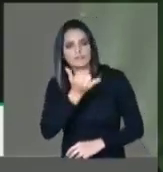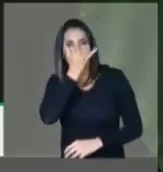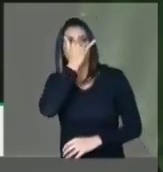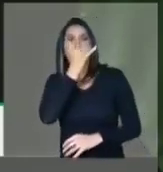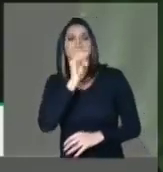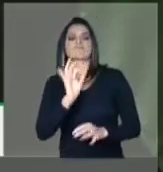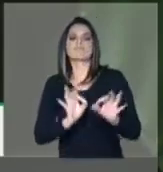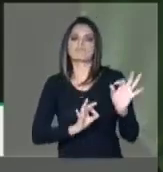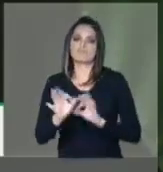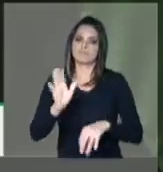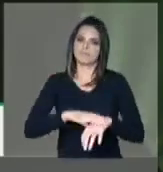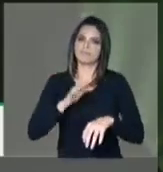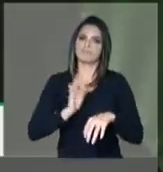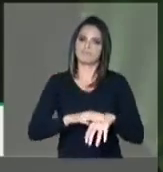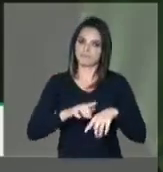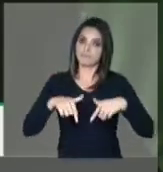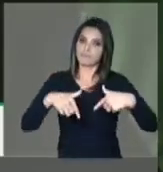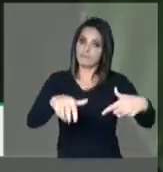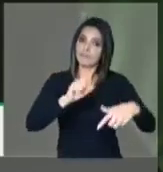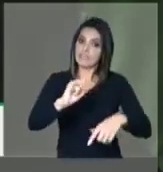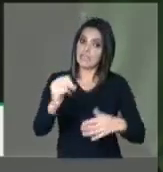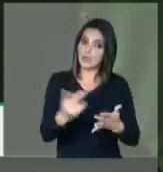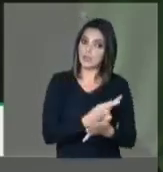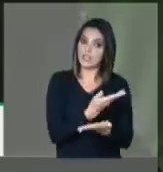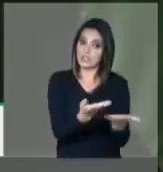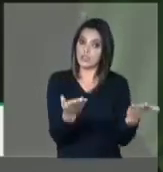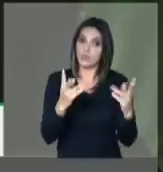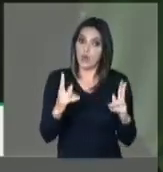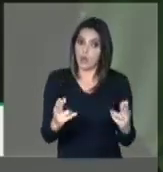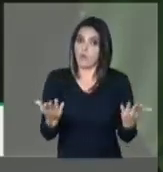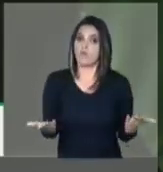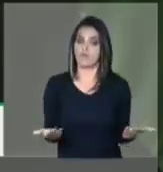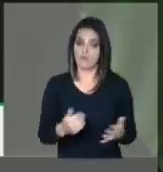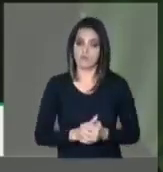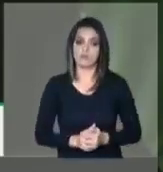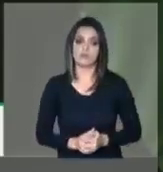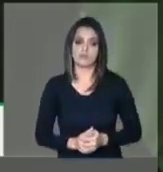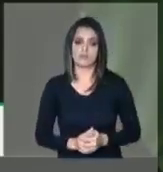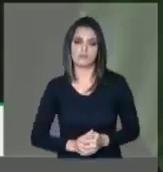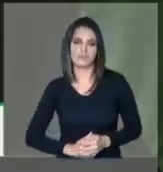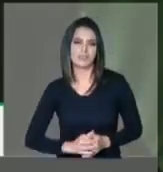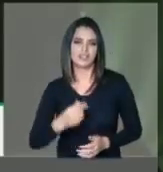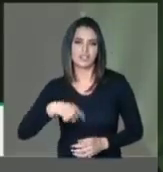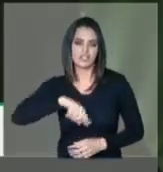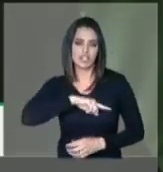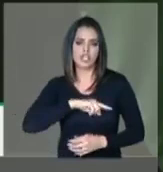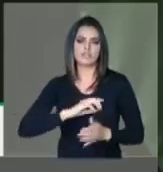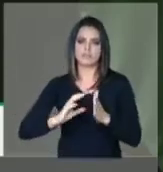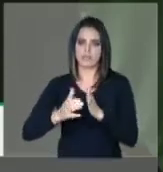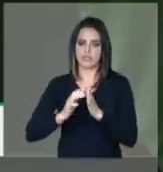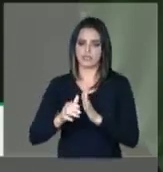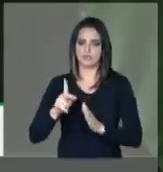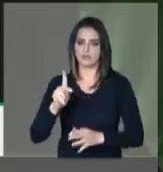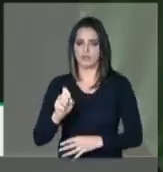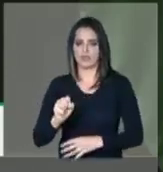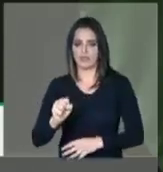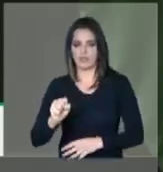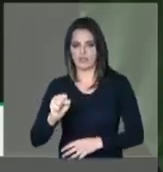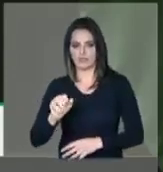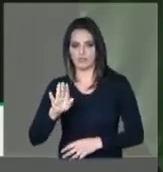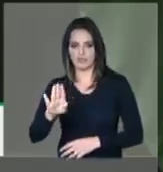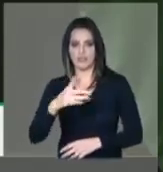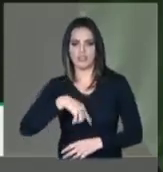para definir as providências diante de uma catástrofe dessa natureza. Por isso, nós do PSB adotamos